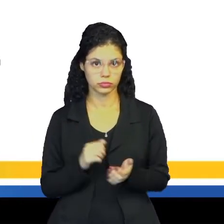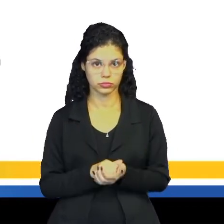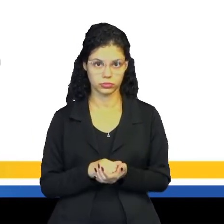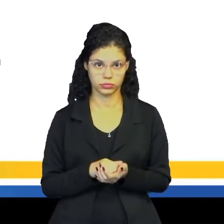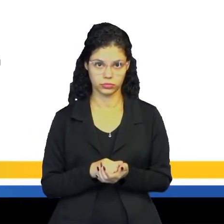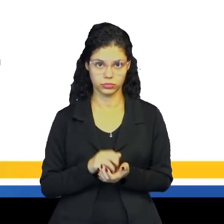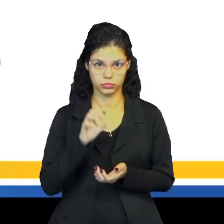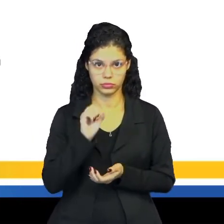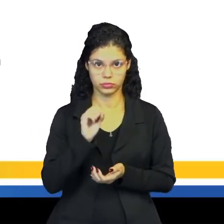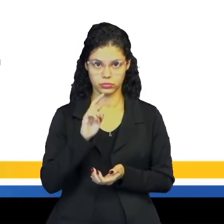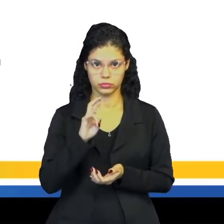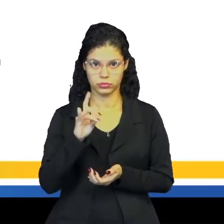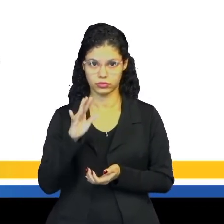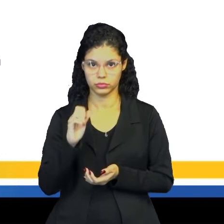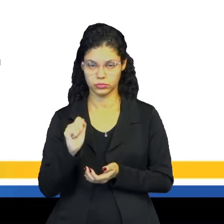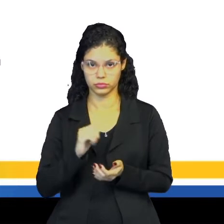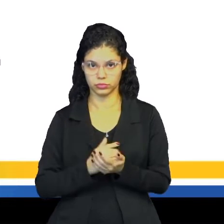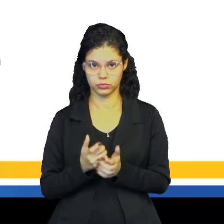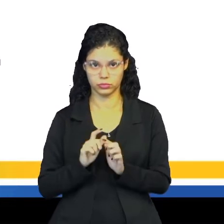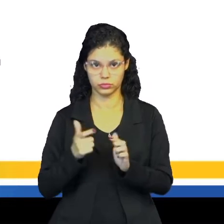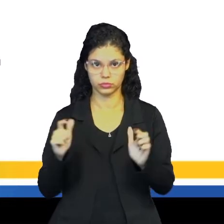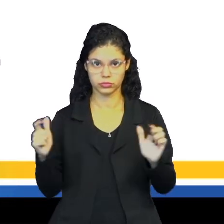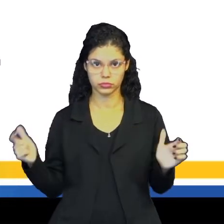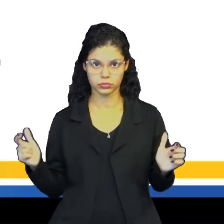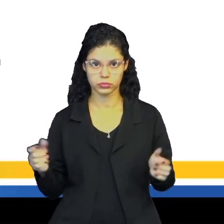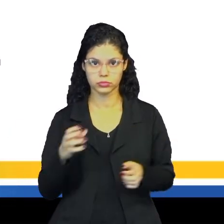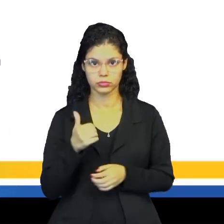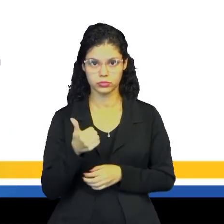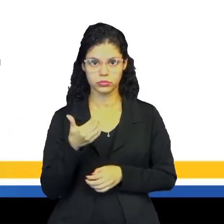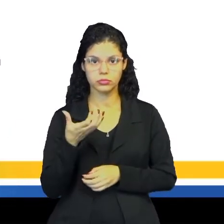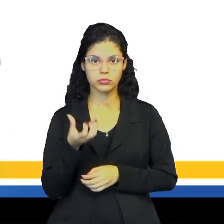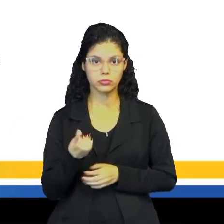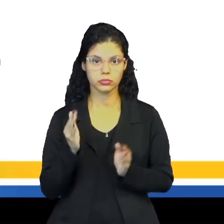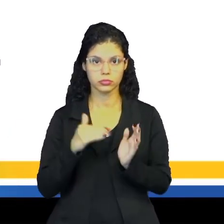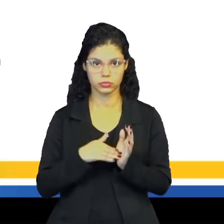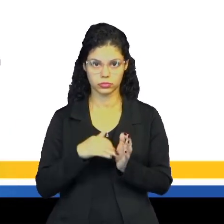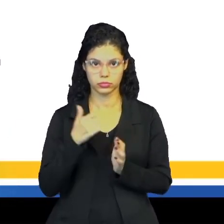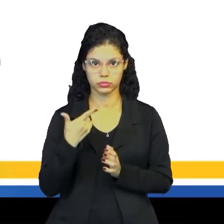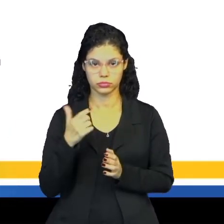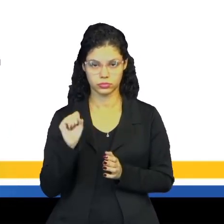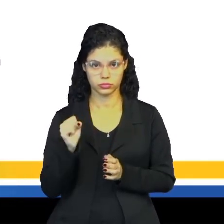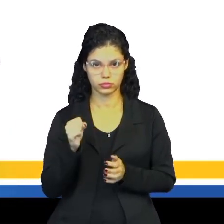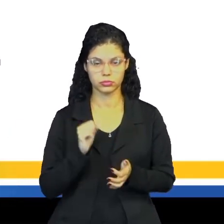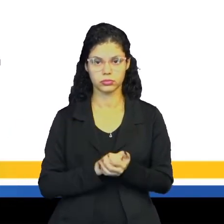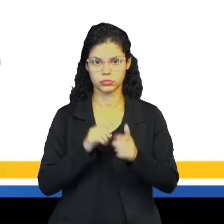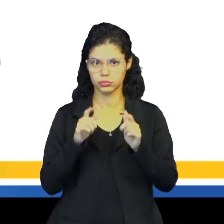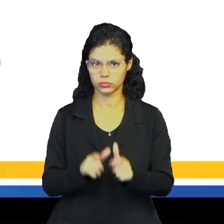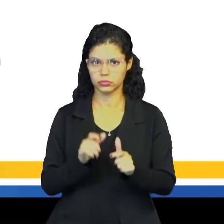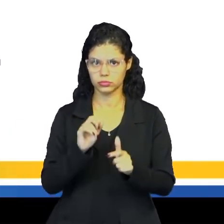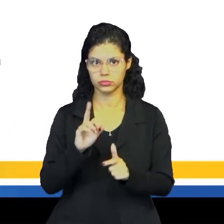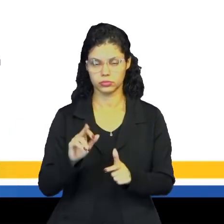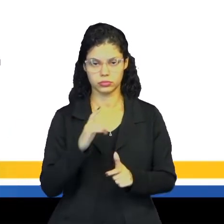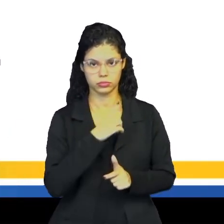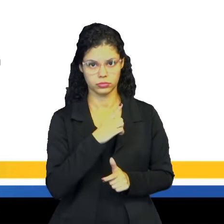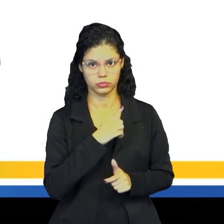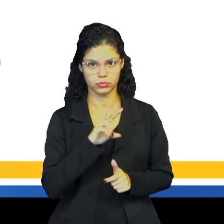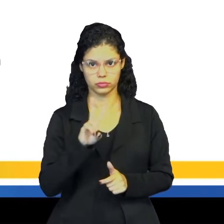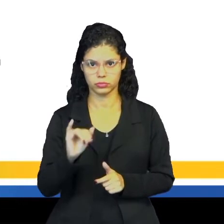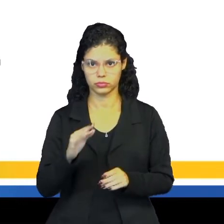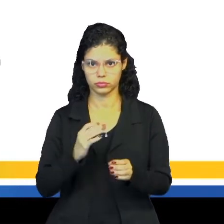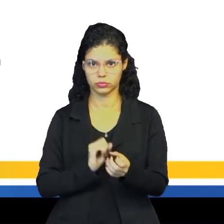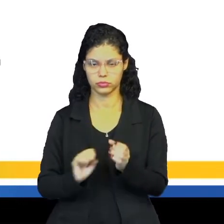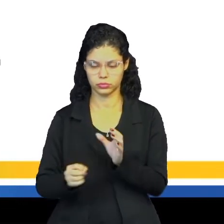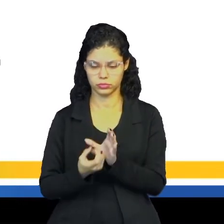fase secretora, né? Lá nós temos do 16º dia até o 28º, onde vai ter aí essa formação do